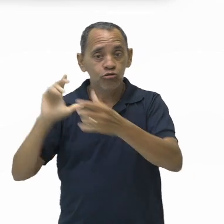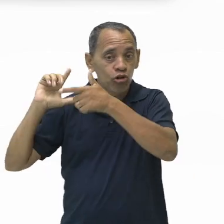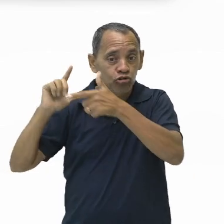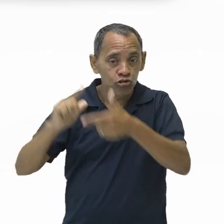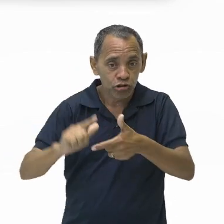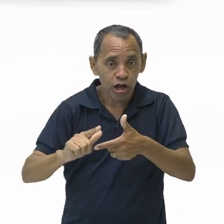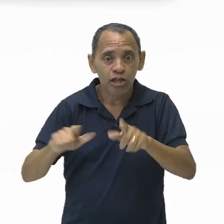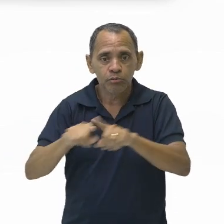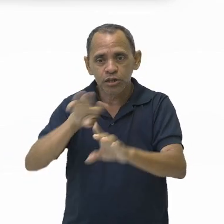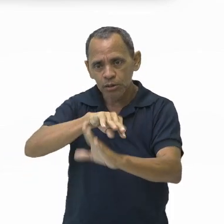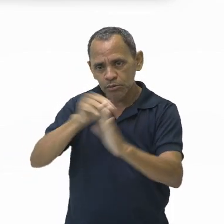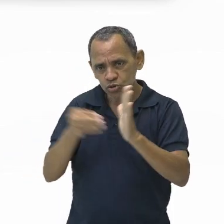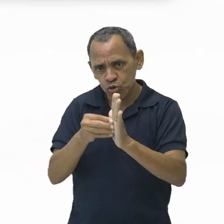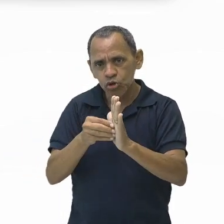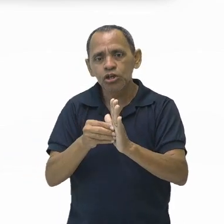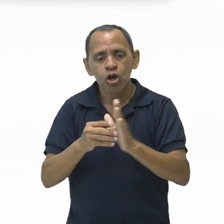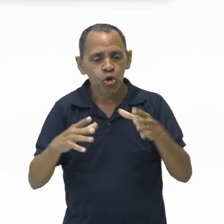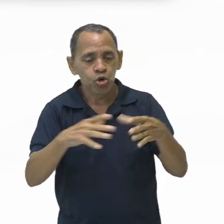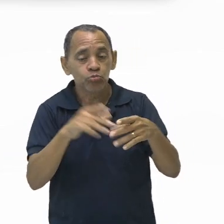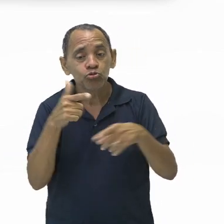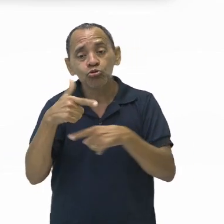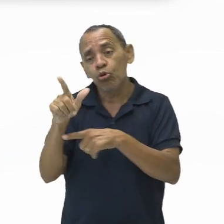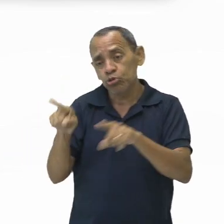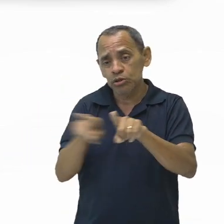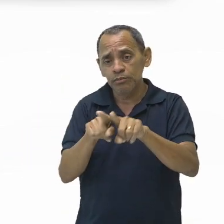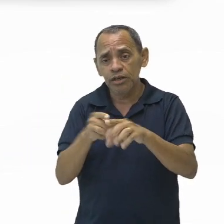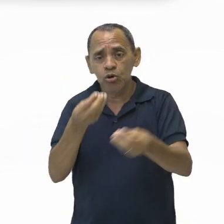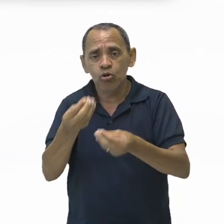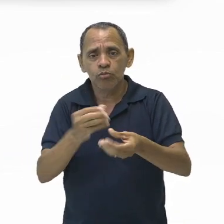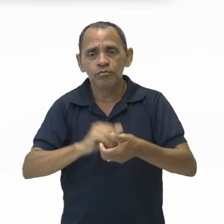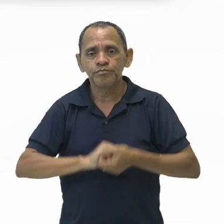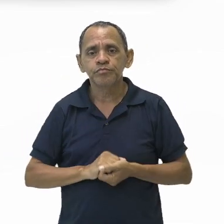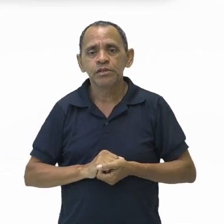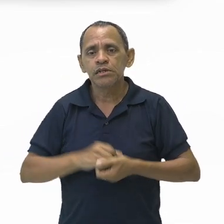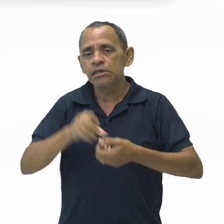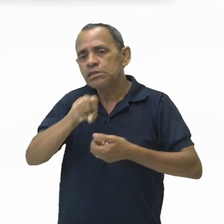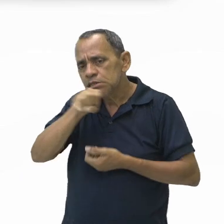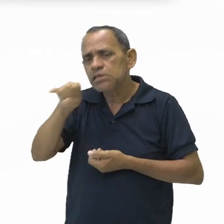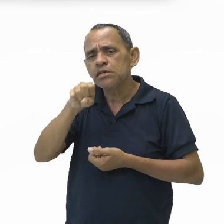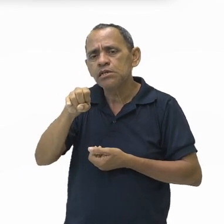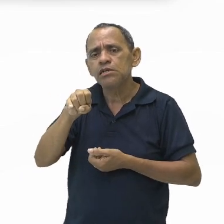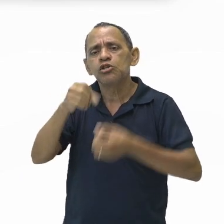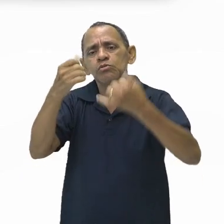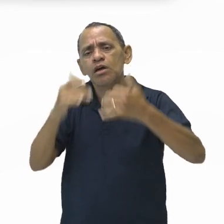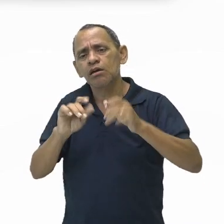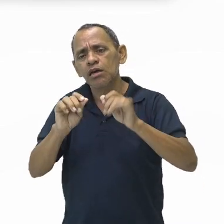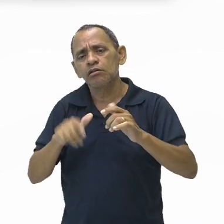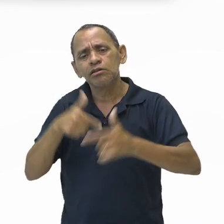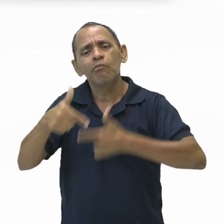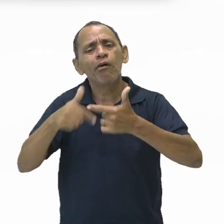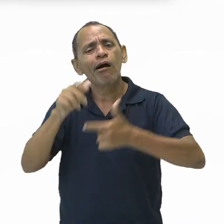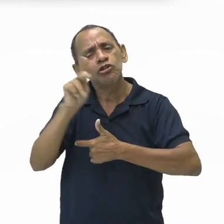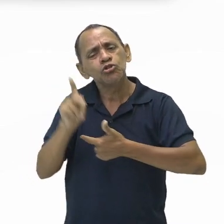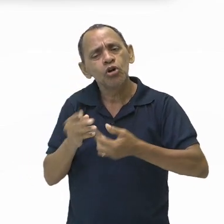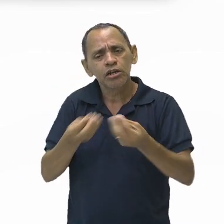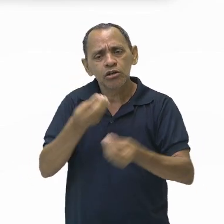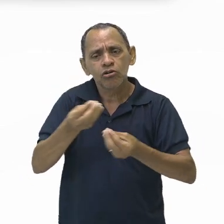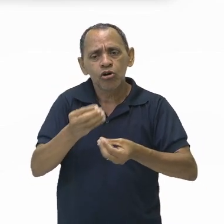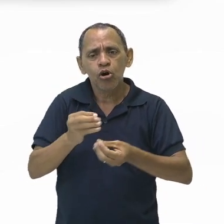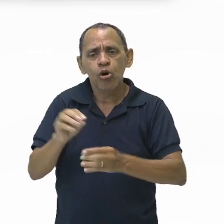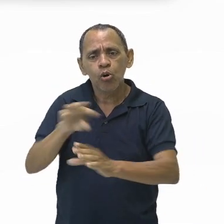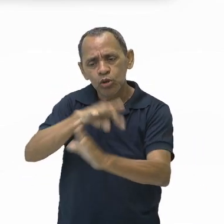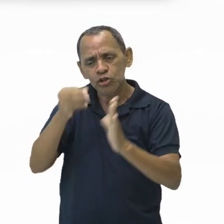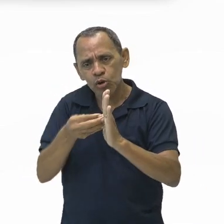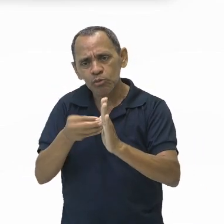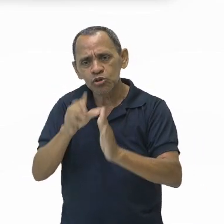tipos de grupos, né? Então, quando a gente fala do trabalho, a história do trabalho na região amazônica,